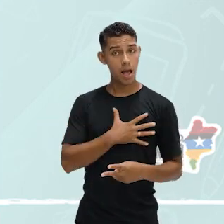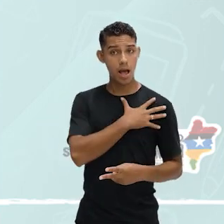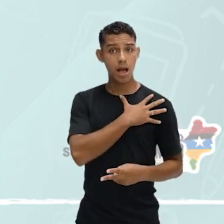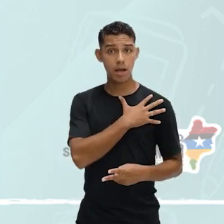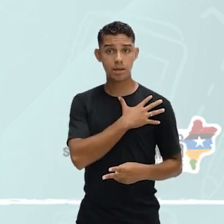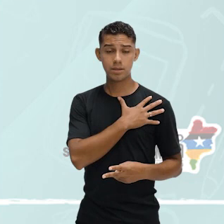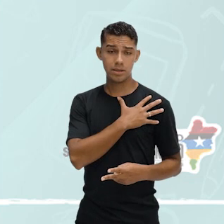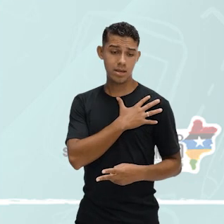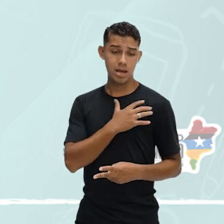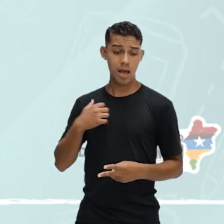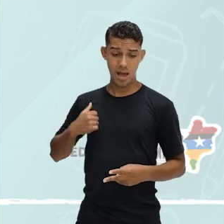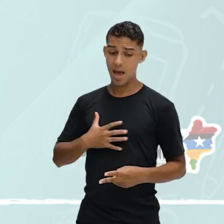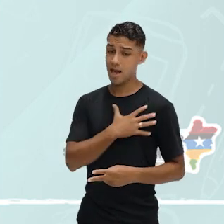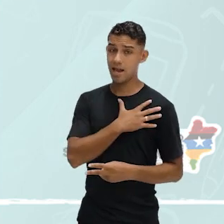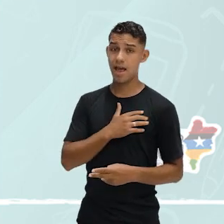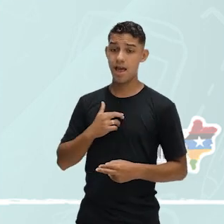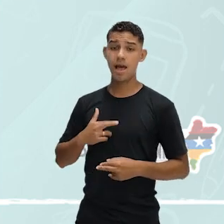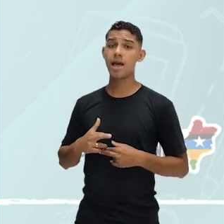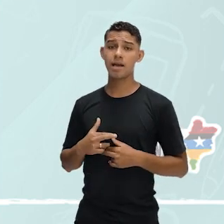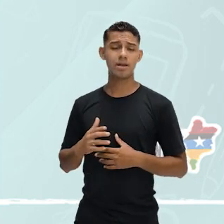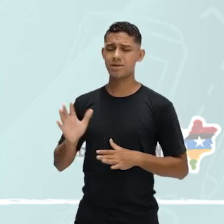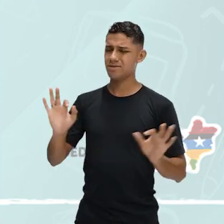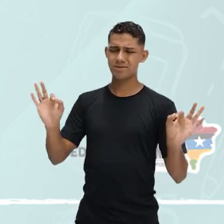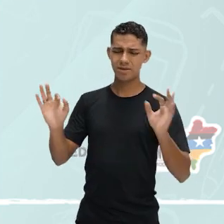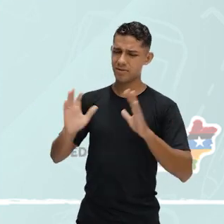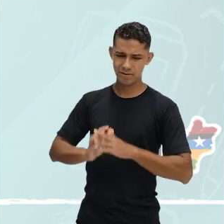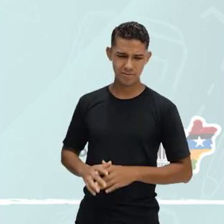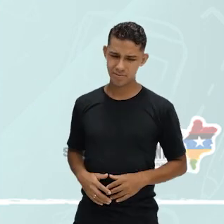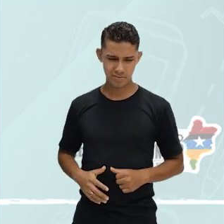Aristóteles, realismo. Está fora.